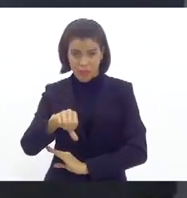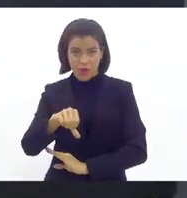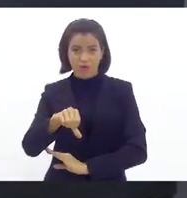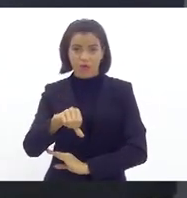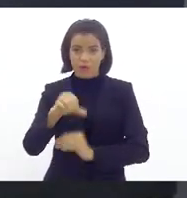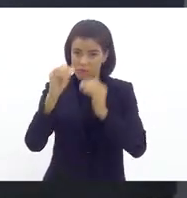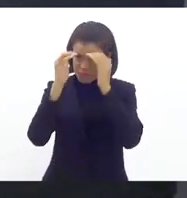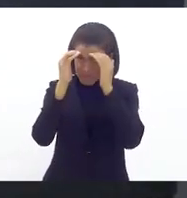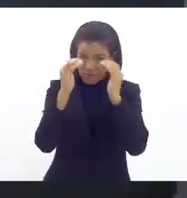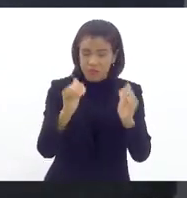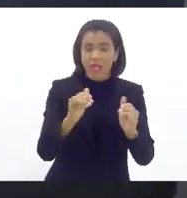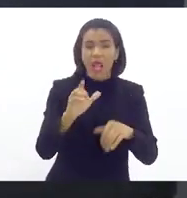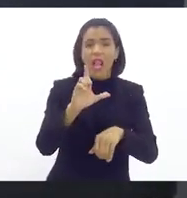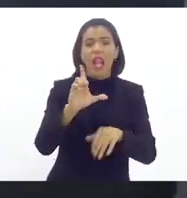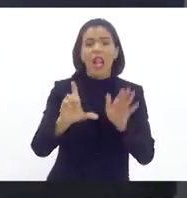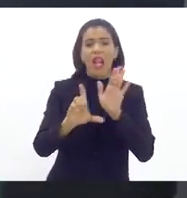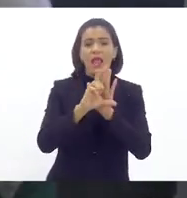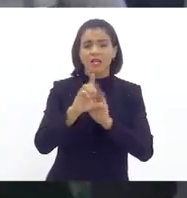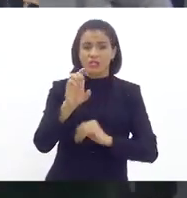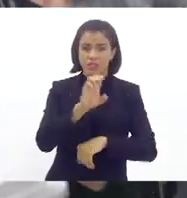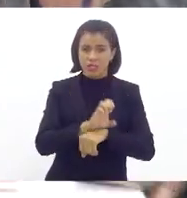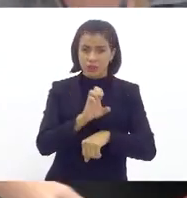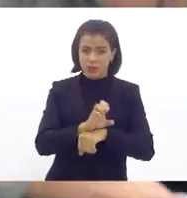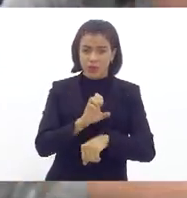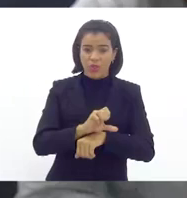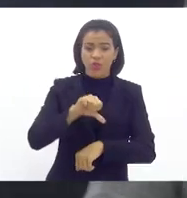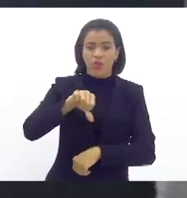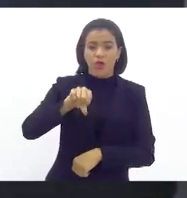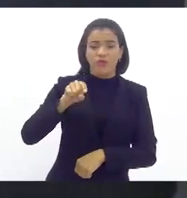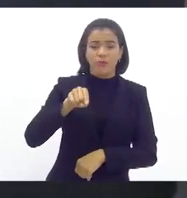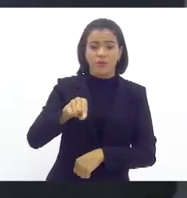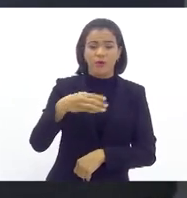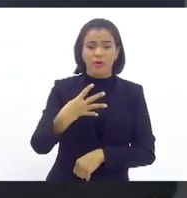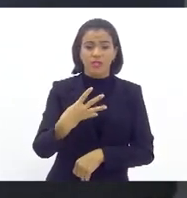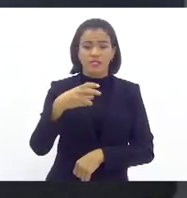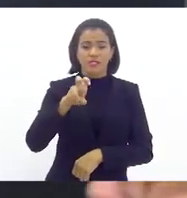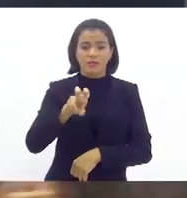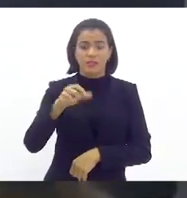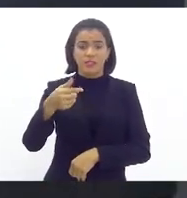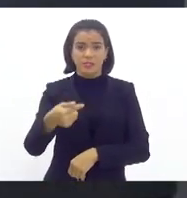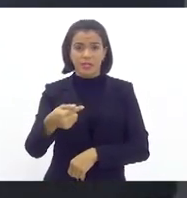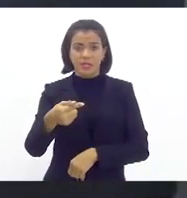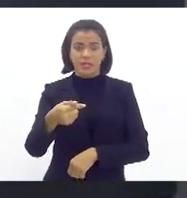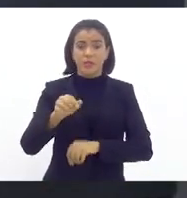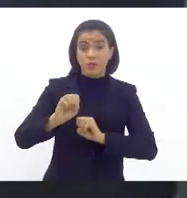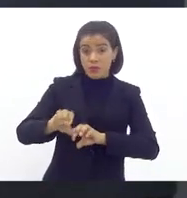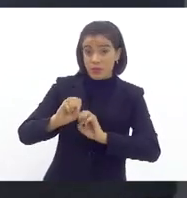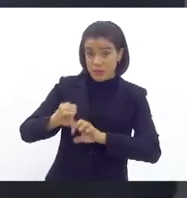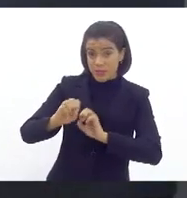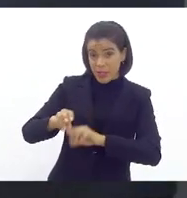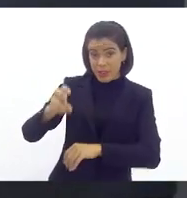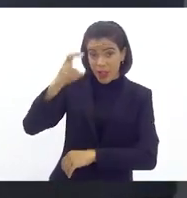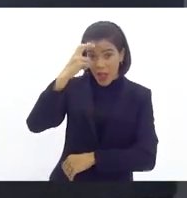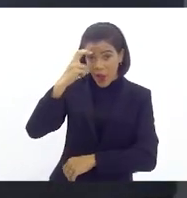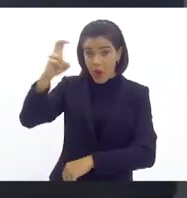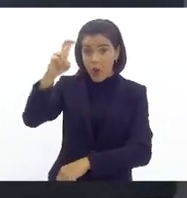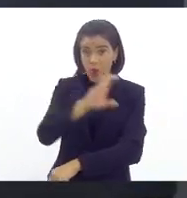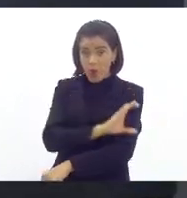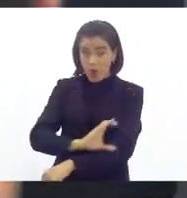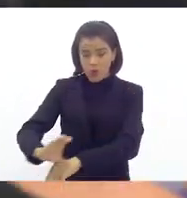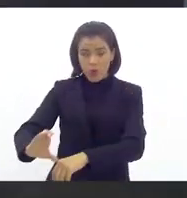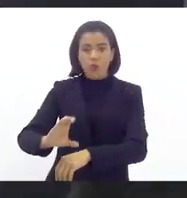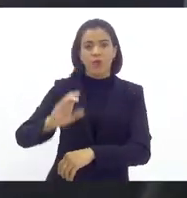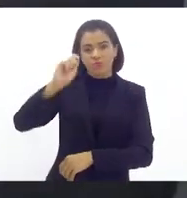da Lei Estadual 9.457, 2021, do ensino da cultura afro-brasileira indígena,